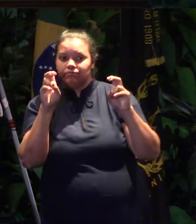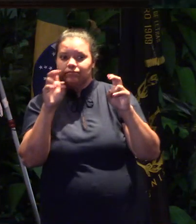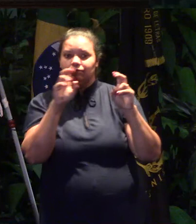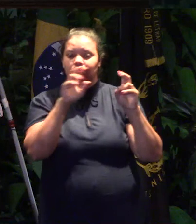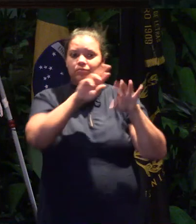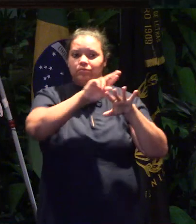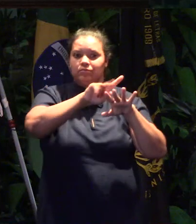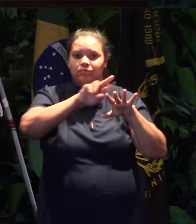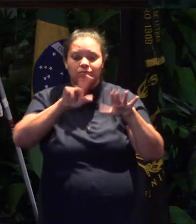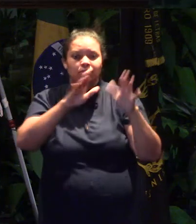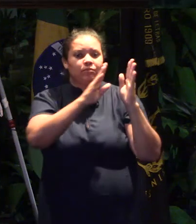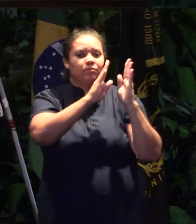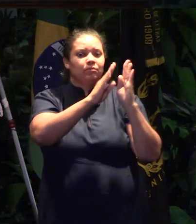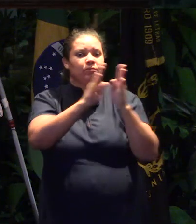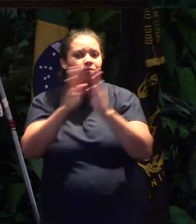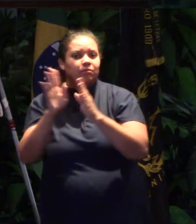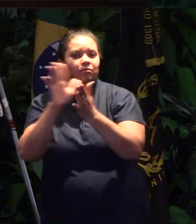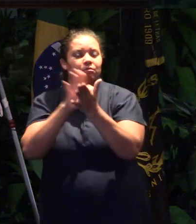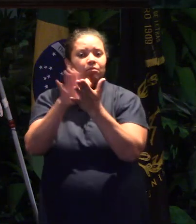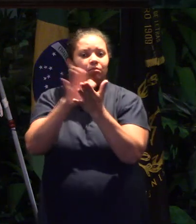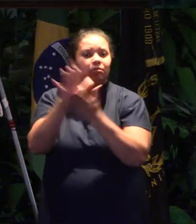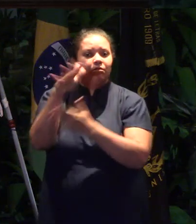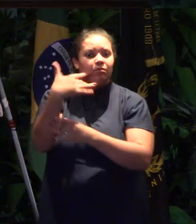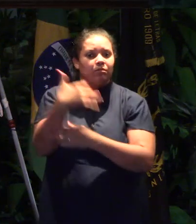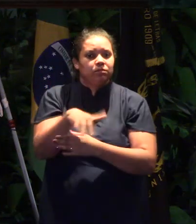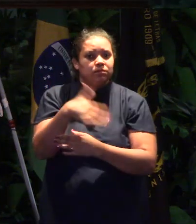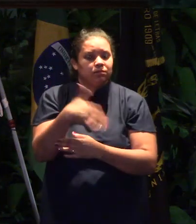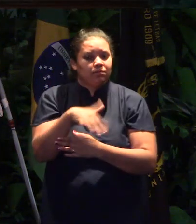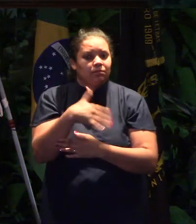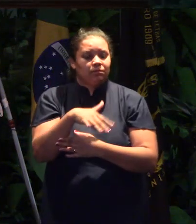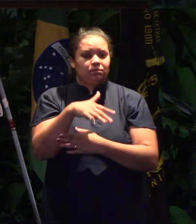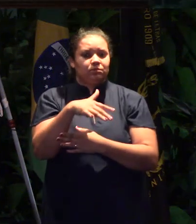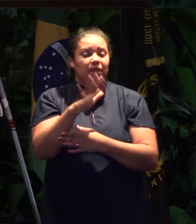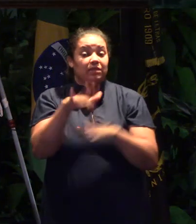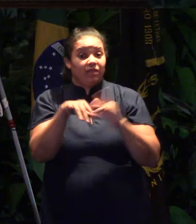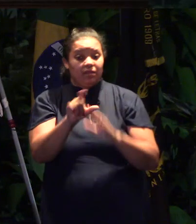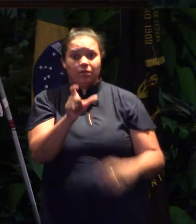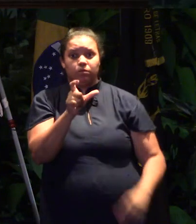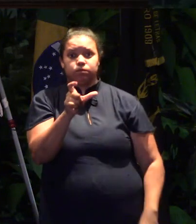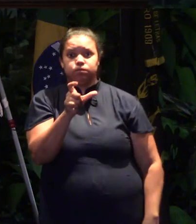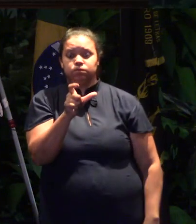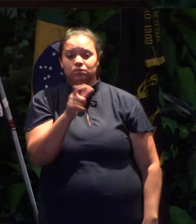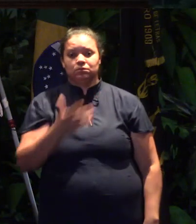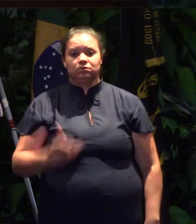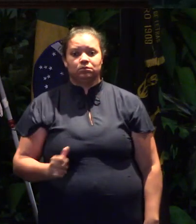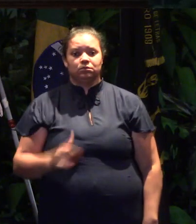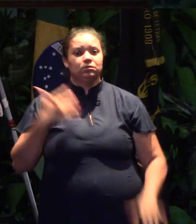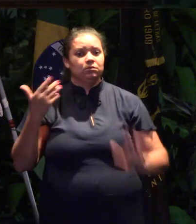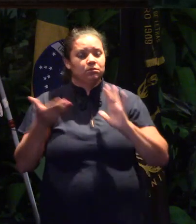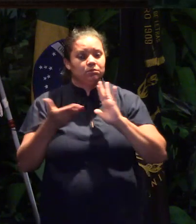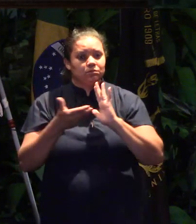posso ter em braille, que ainda é uma impressão cara, que ainda é volumosa e tudo isso, né?